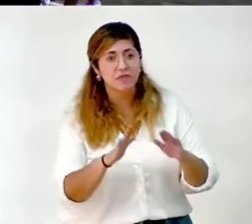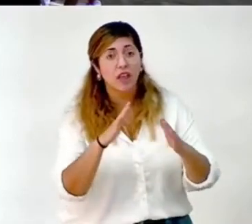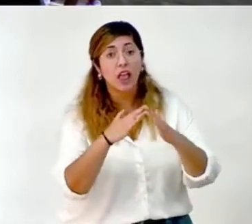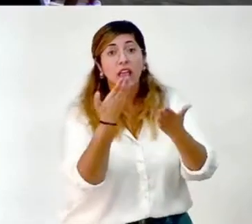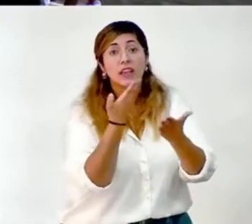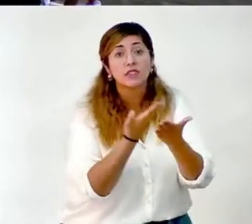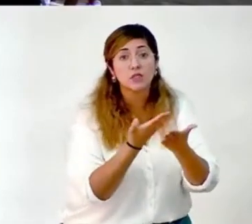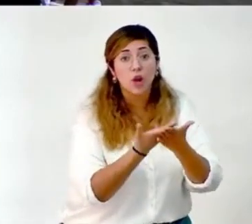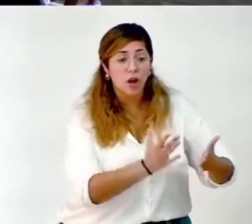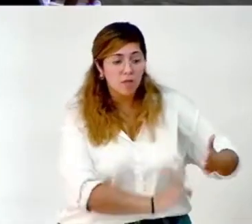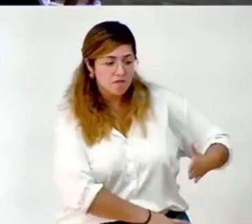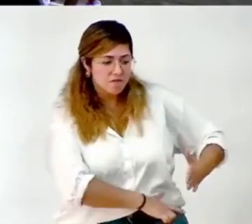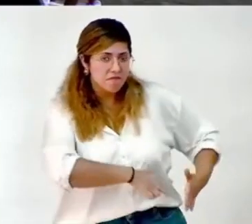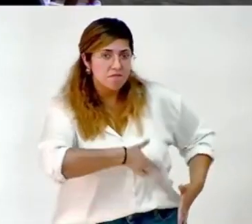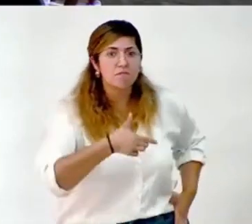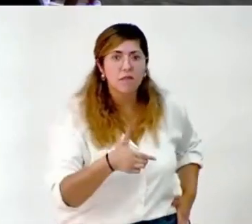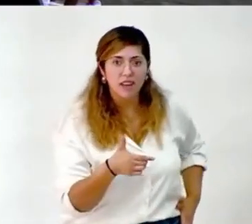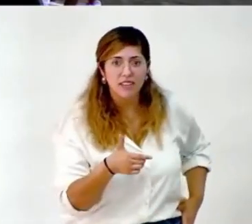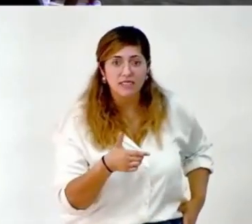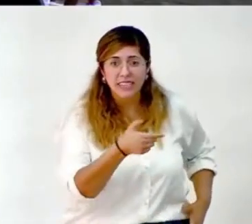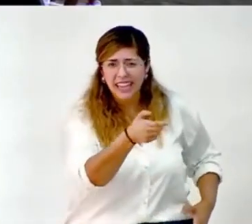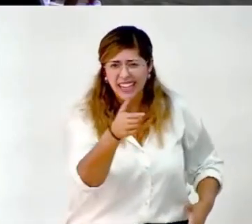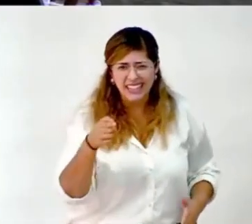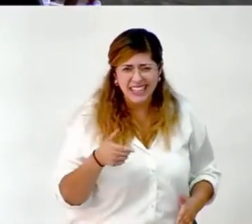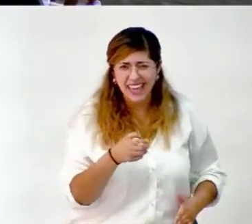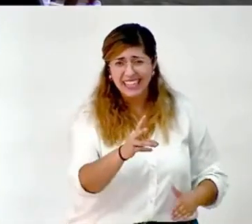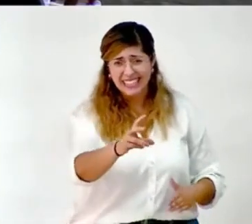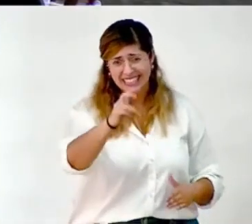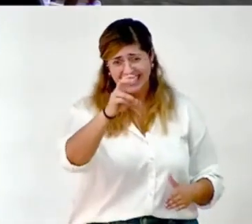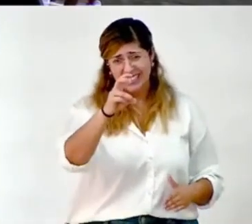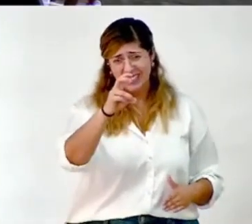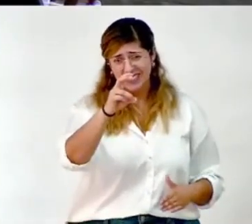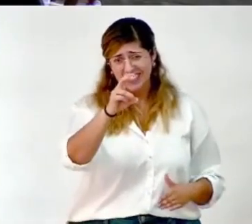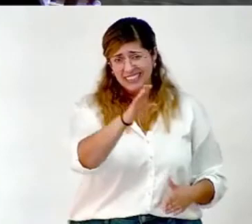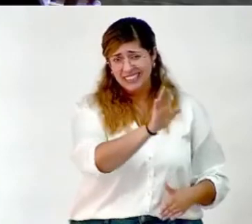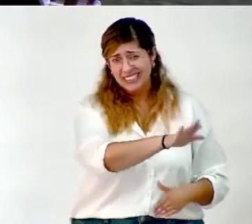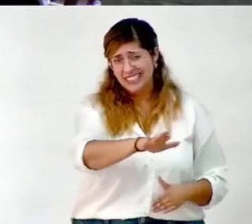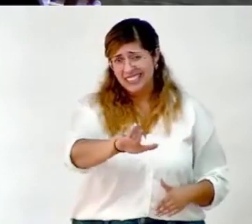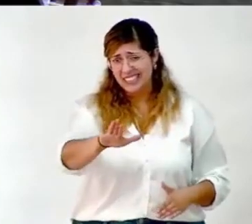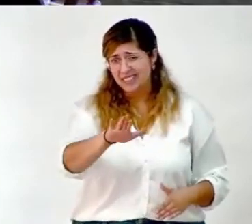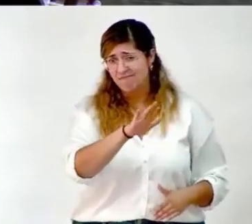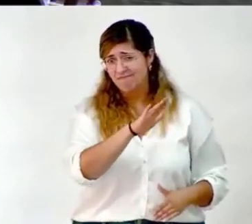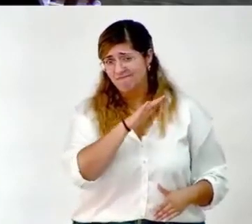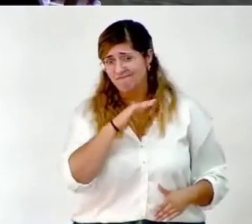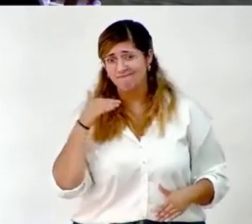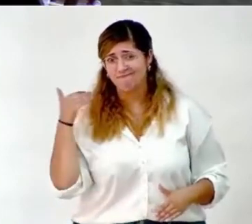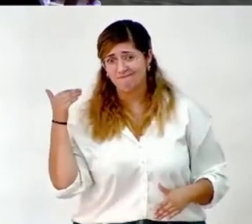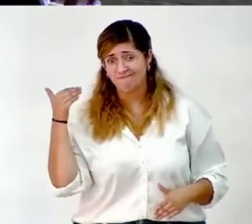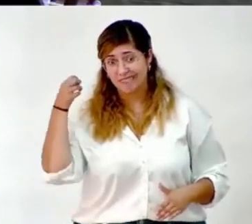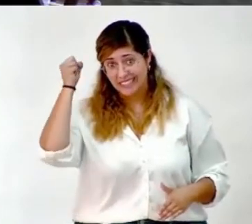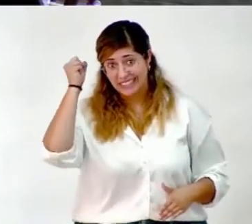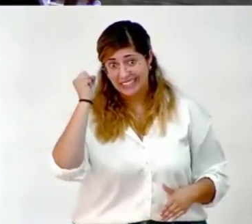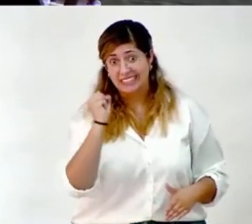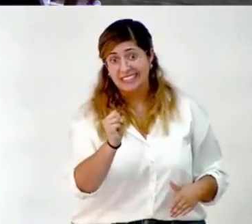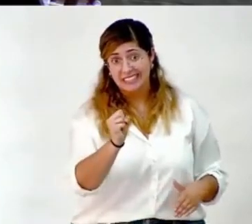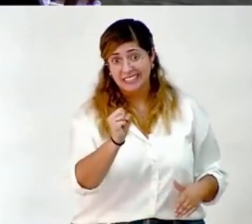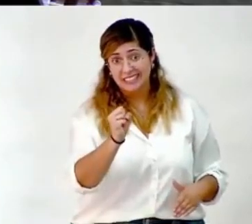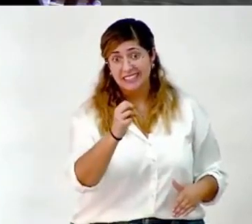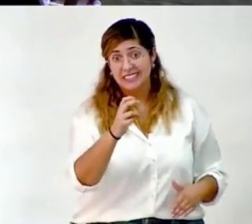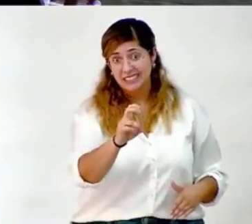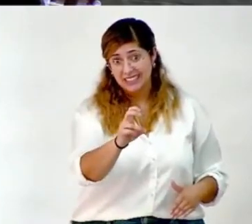o seu revólver e tira a vida de 5 crianças, de 4 e 5 anos de